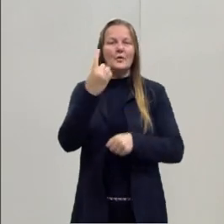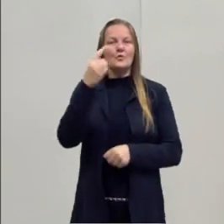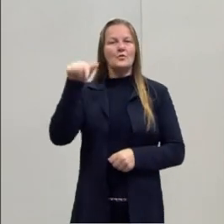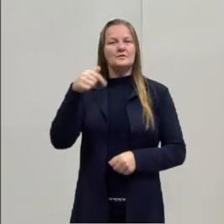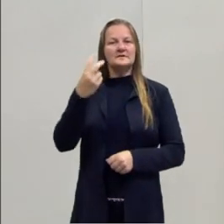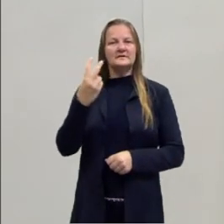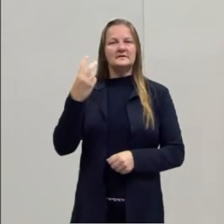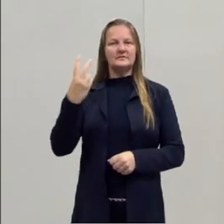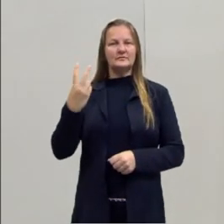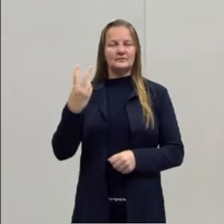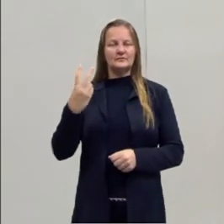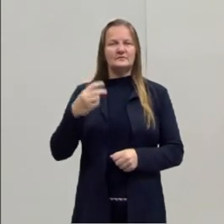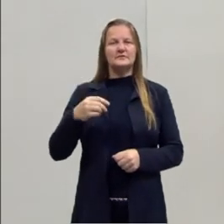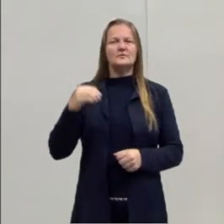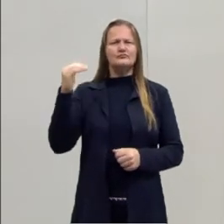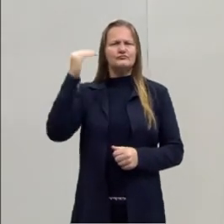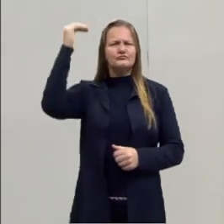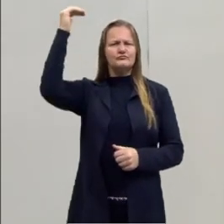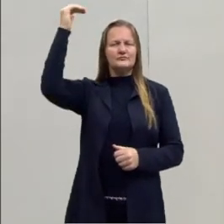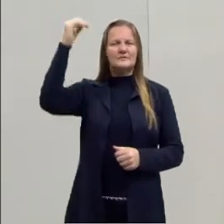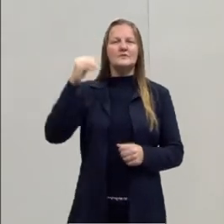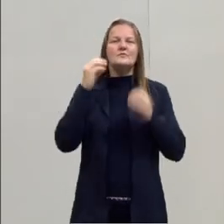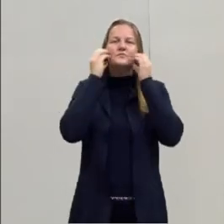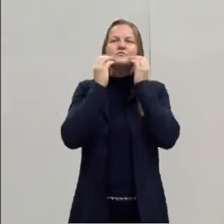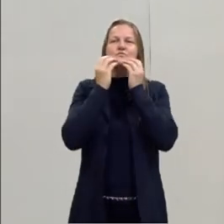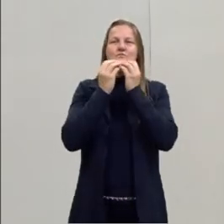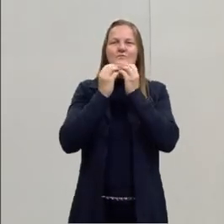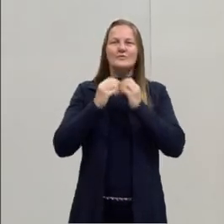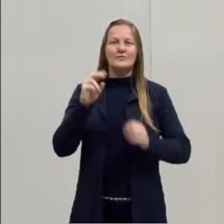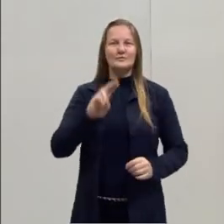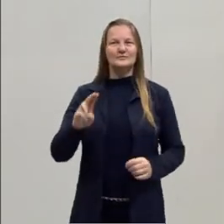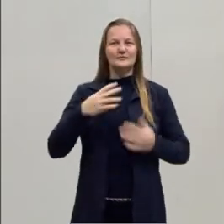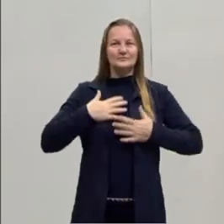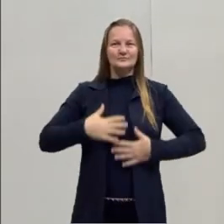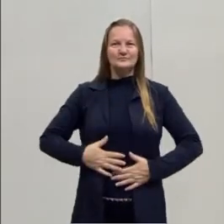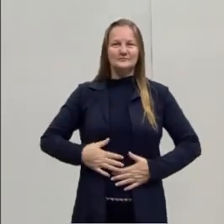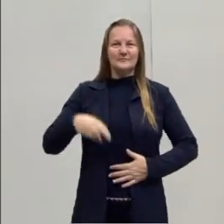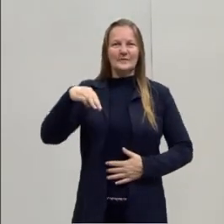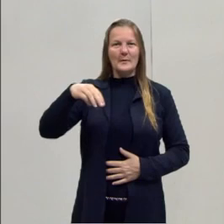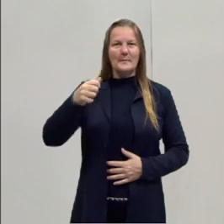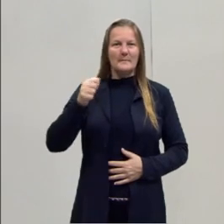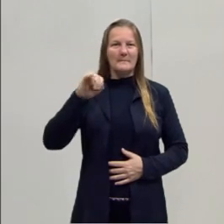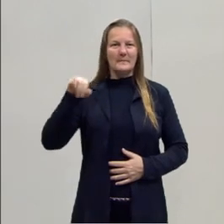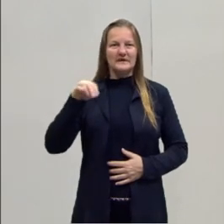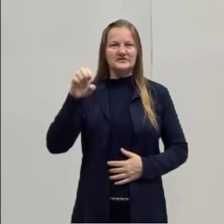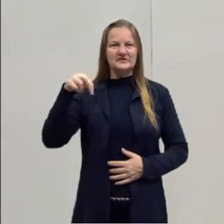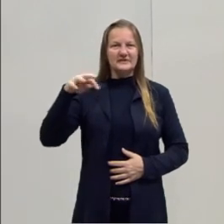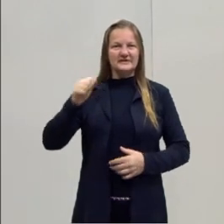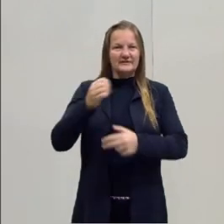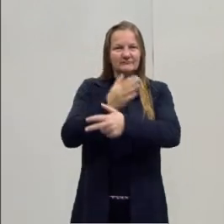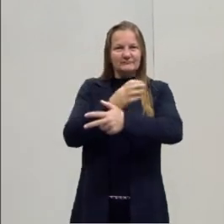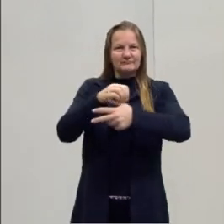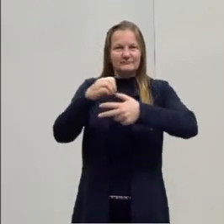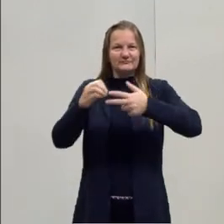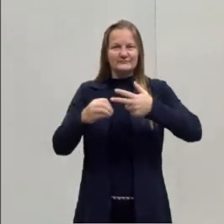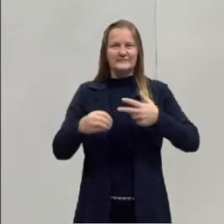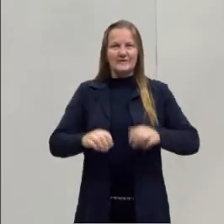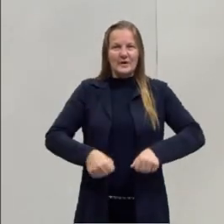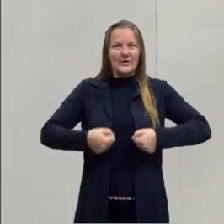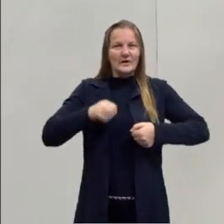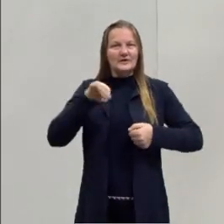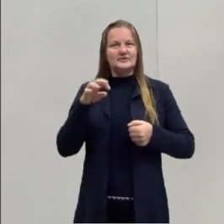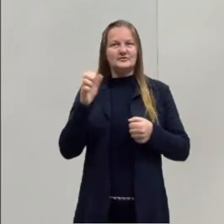1,72 uso cavanhaque Estou vestindo a camiseta do projeto para Enem e uma calça jeans